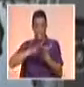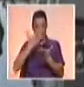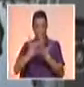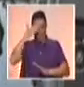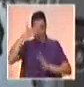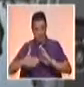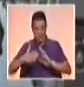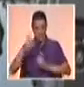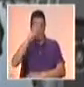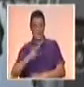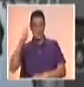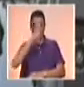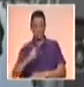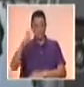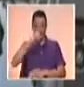surge no ecrã.